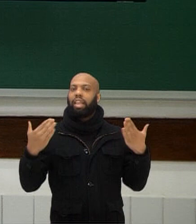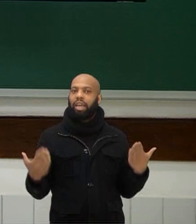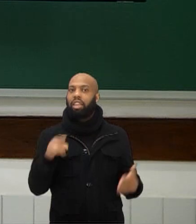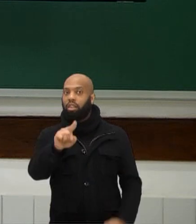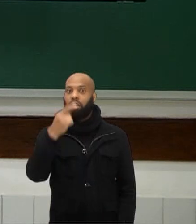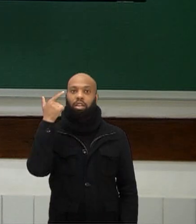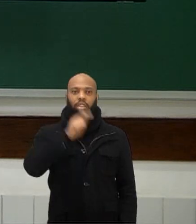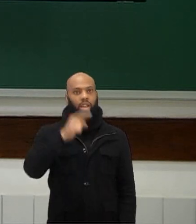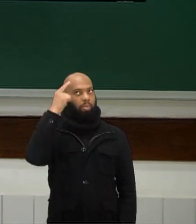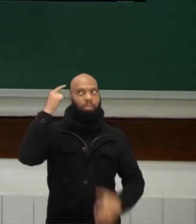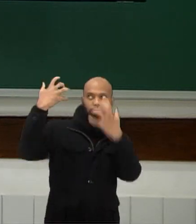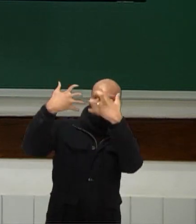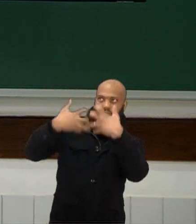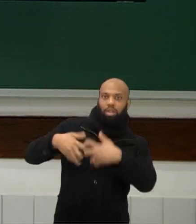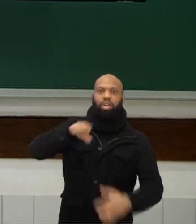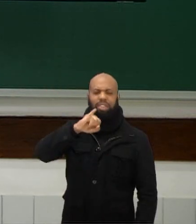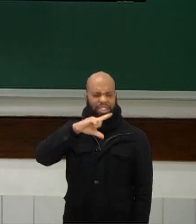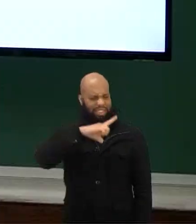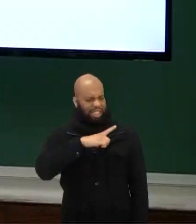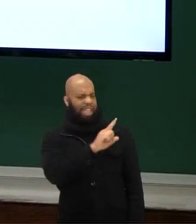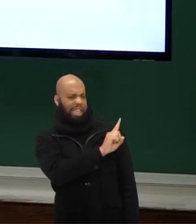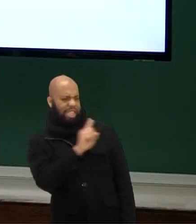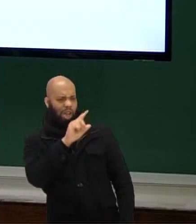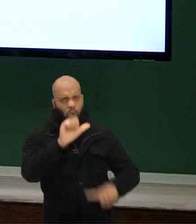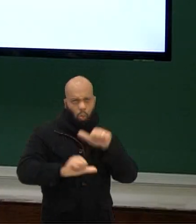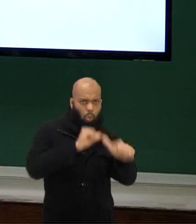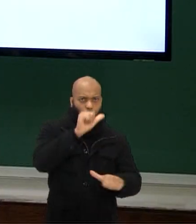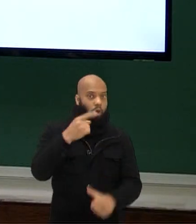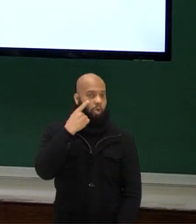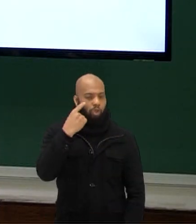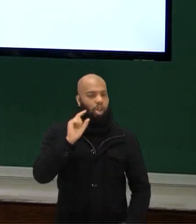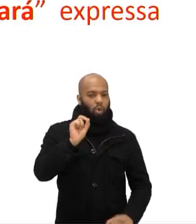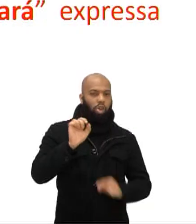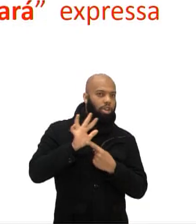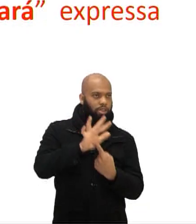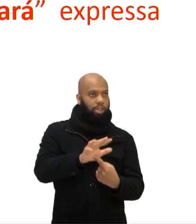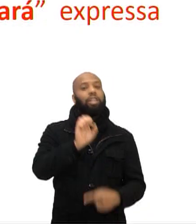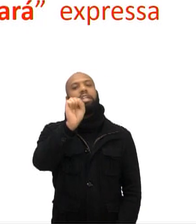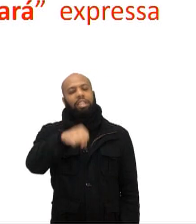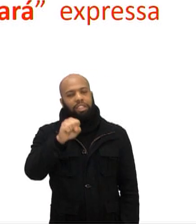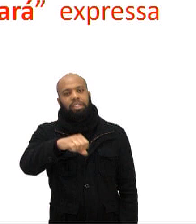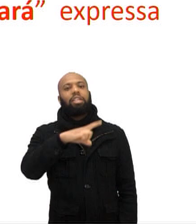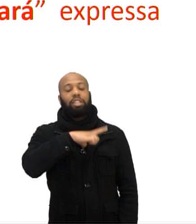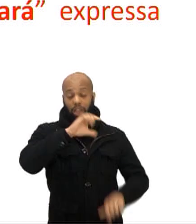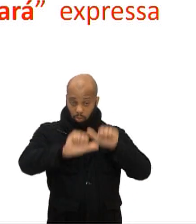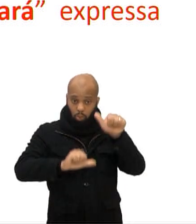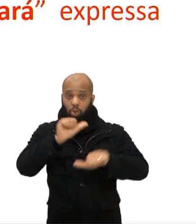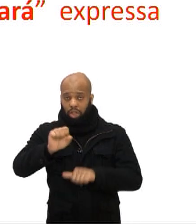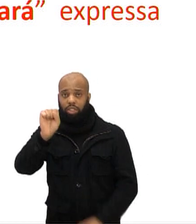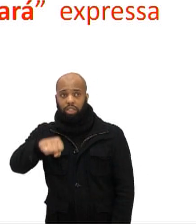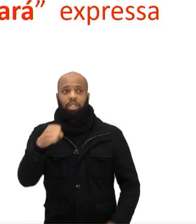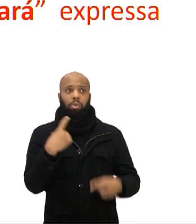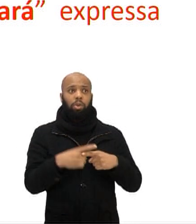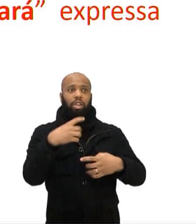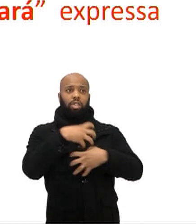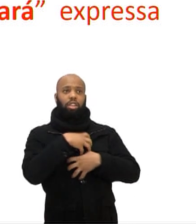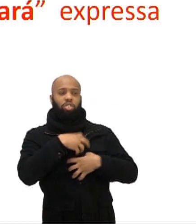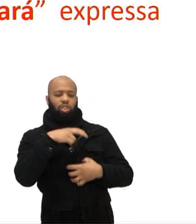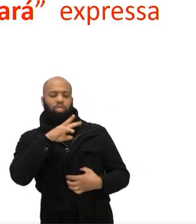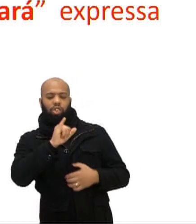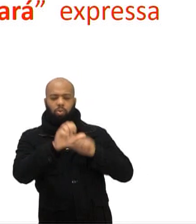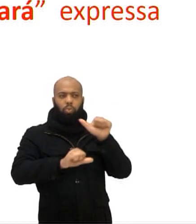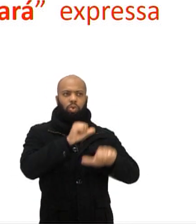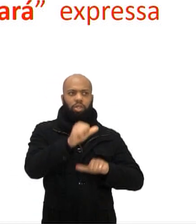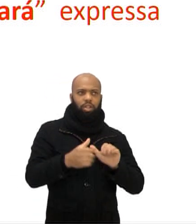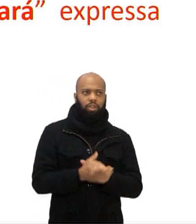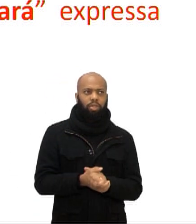Então, conseguiram pensar se há ou não mudança? Olha o que eu trouxe para vocês. Sim, existe mudança. O sentido será